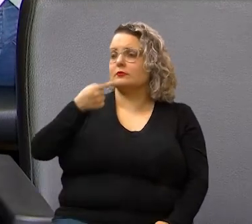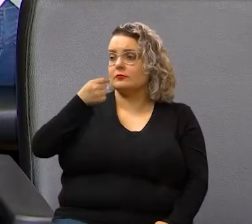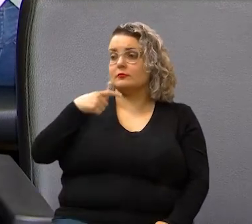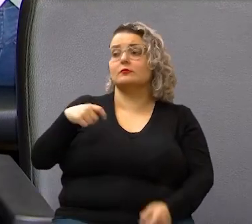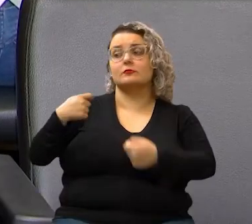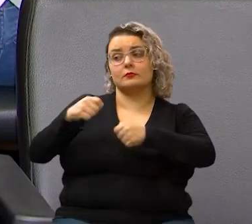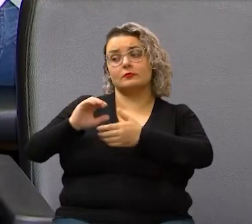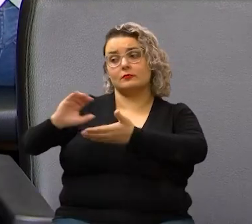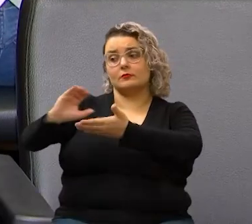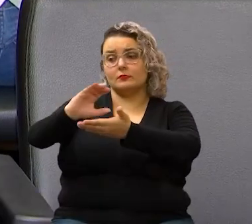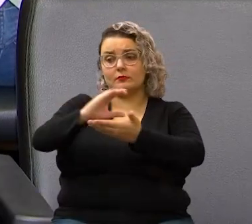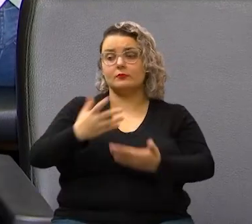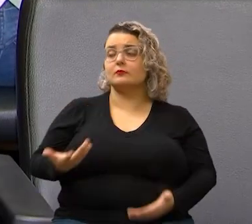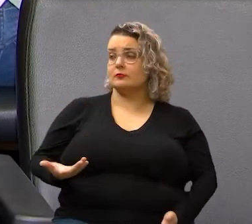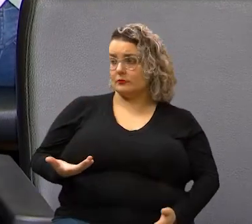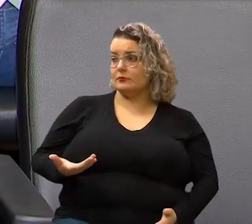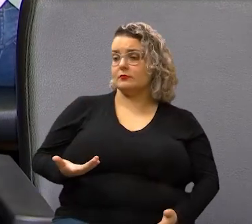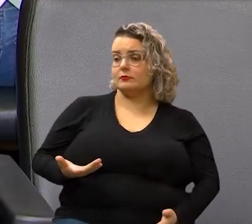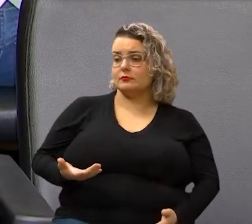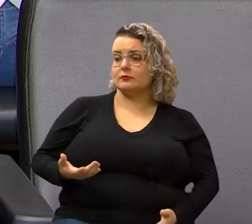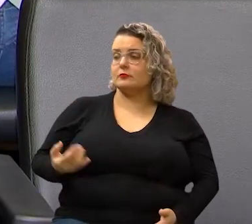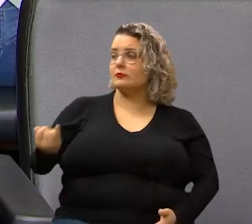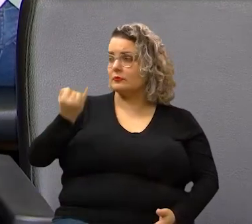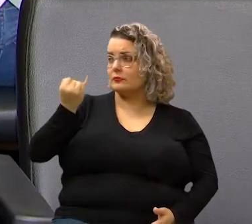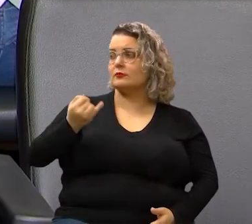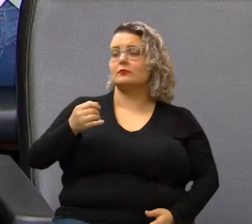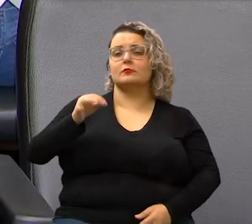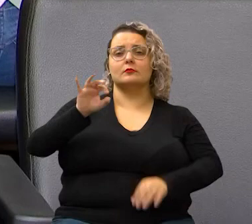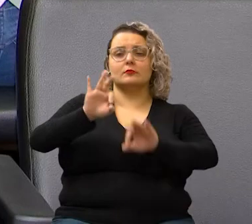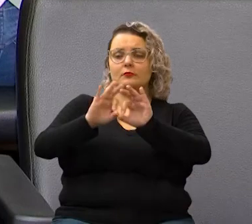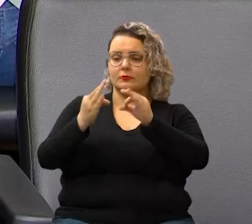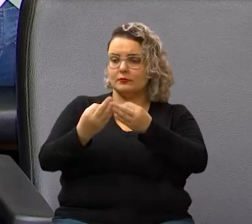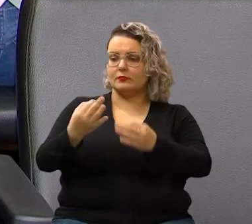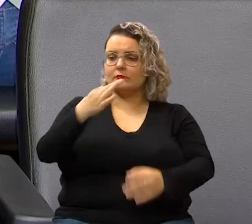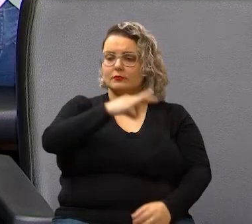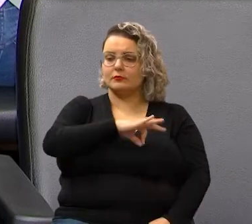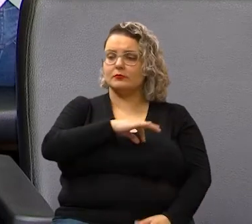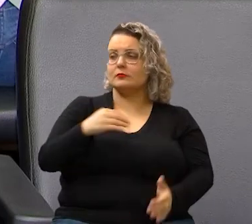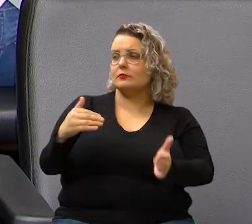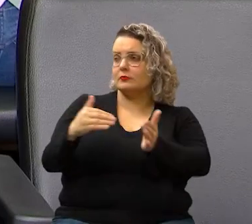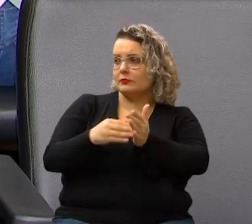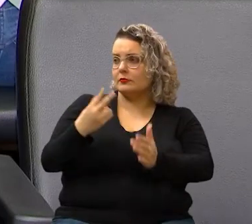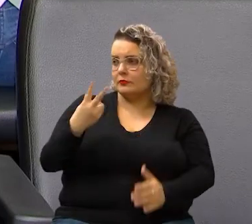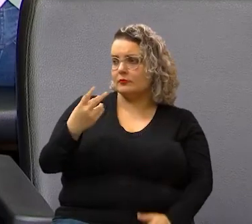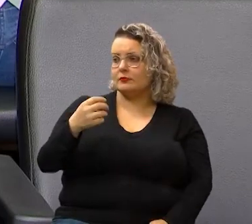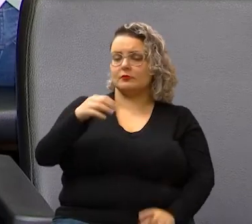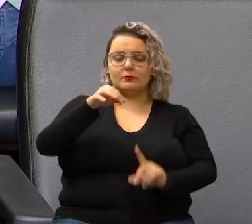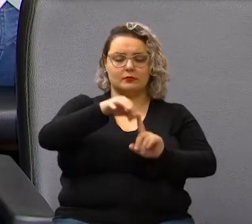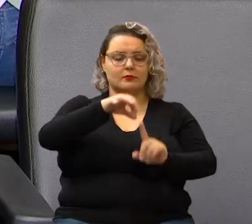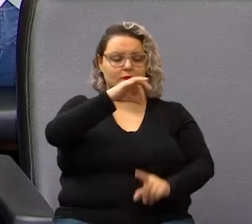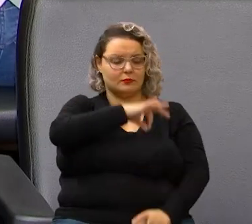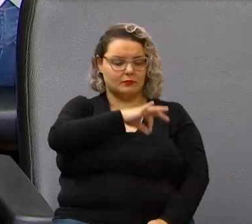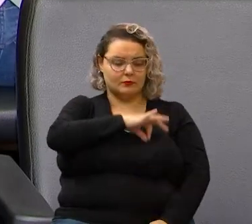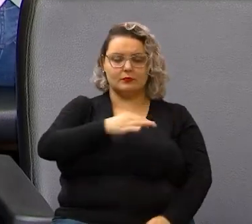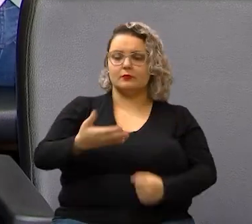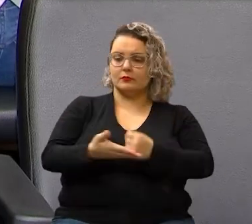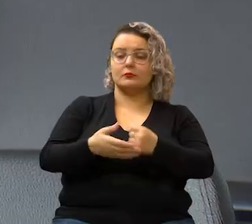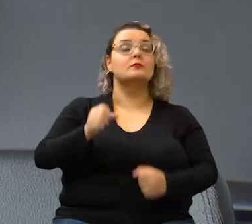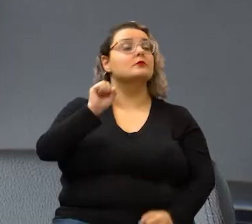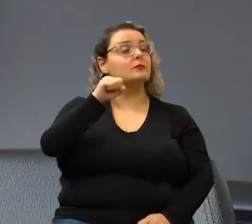esse medicamento a quem está precisando, e o importante que é para a pessoa de baixa renda, que ganha até 2 salários mínimos. Isso né?